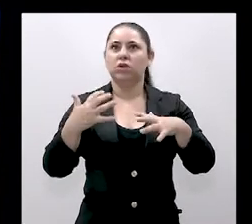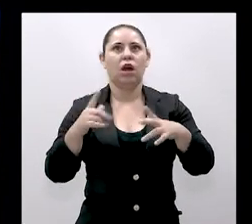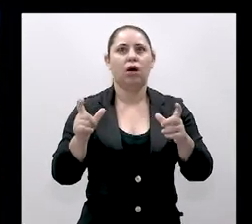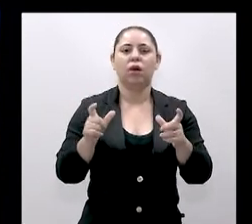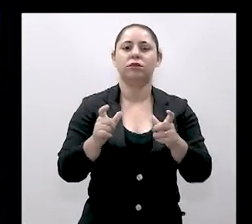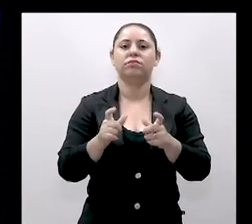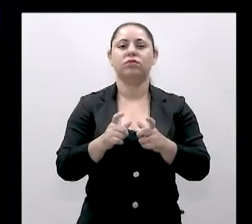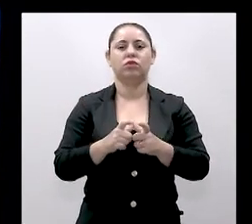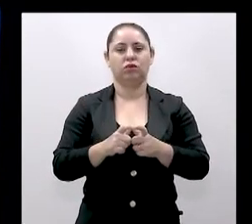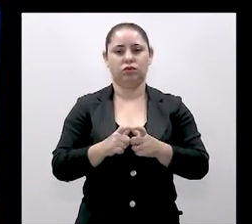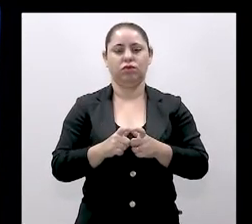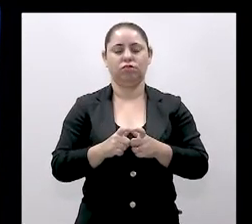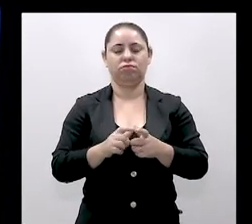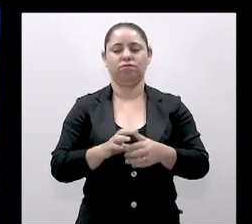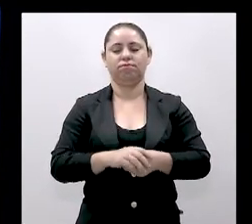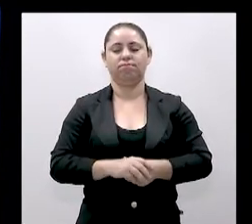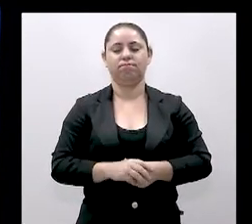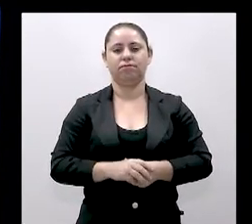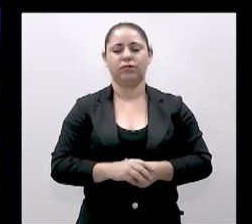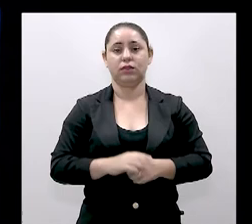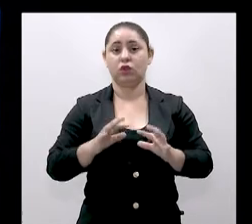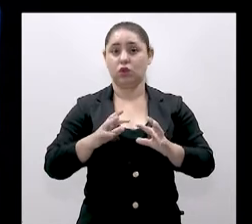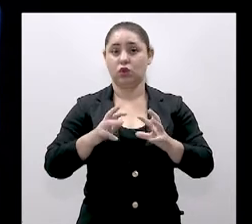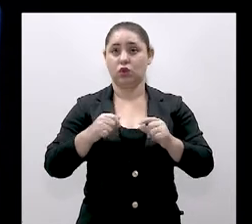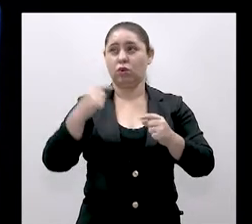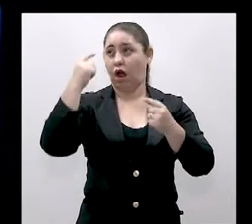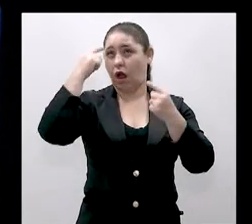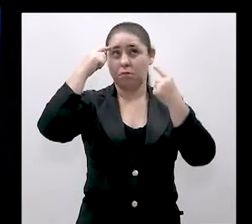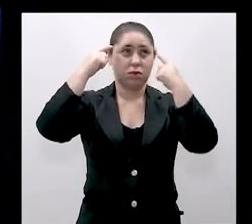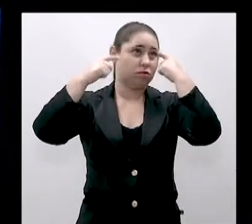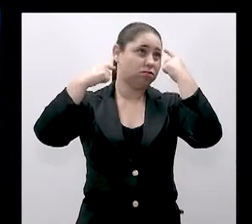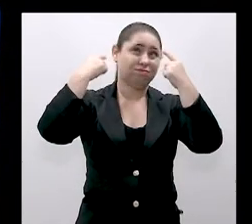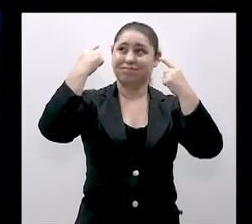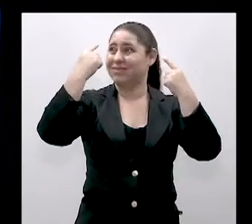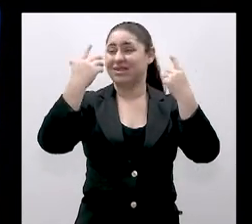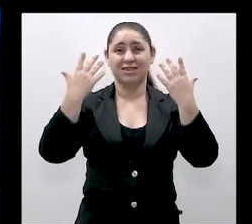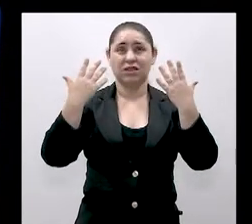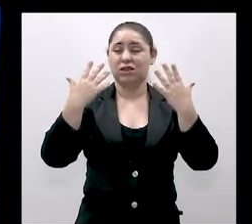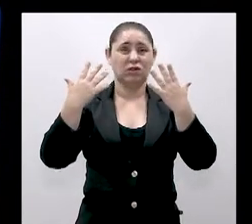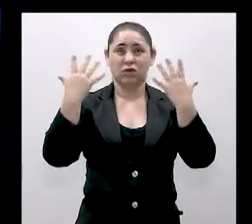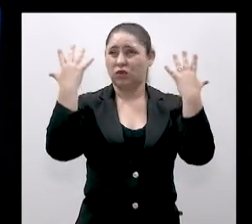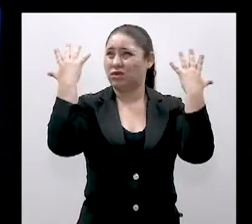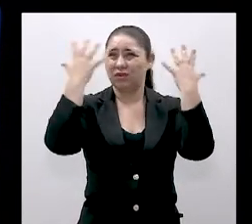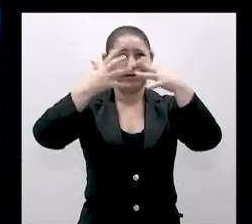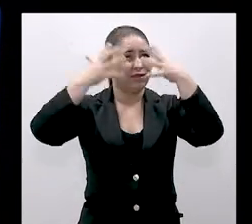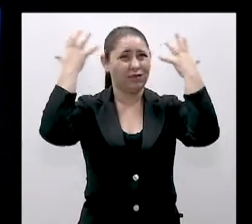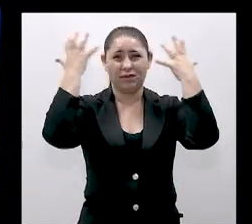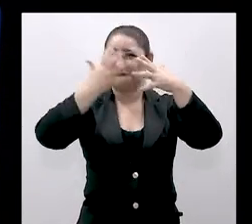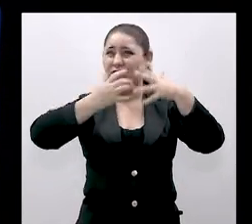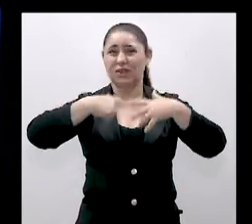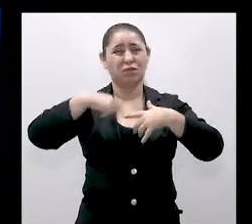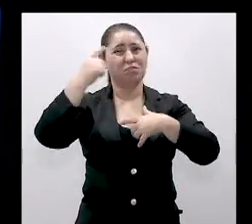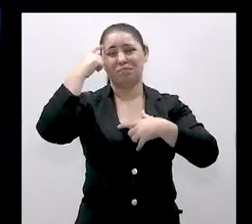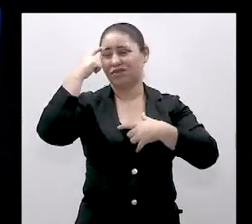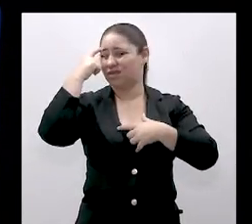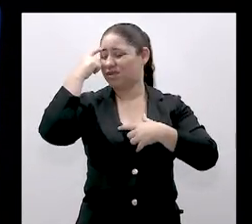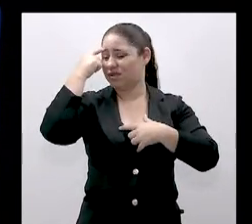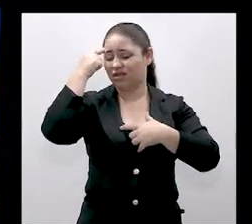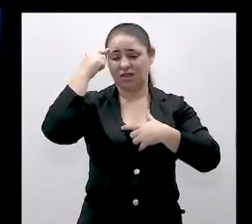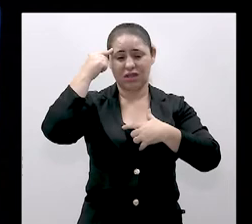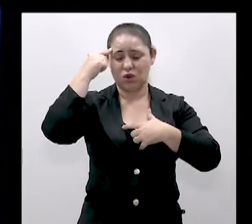desespero é pouco Senador aí e tudo que passa na cabeça você consegue